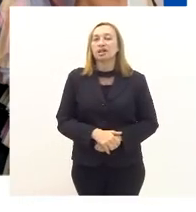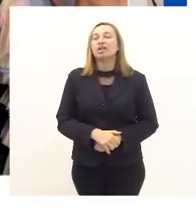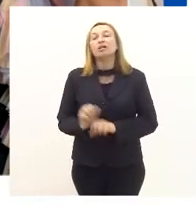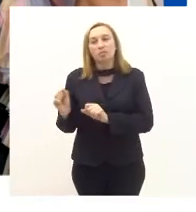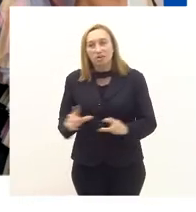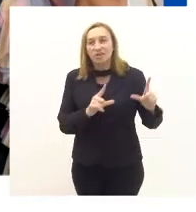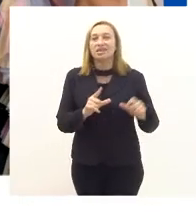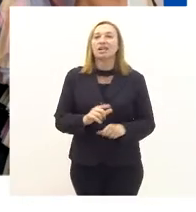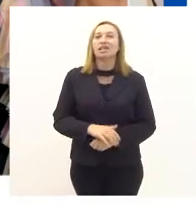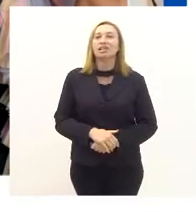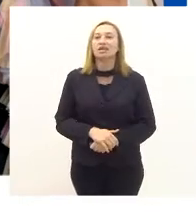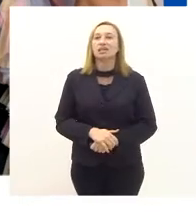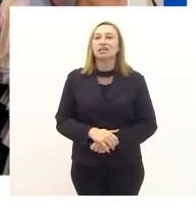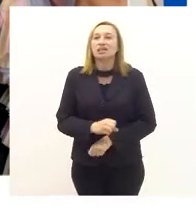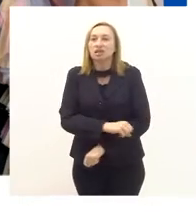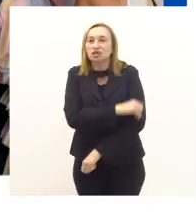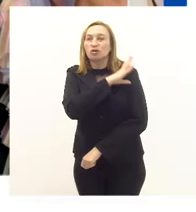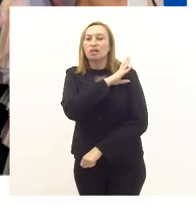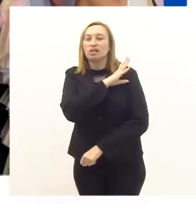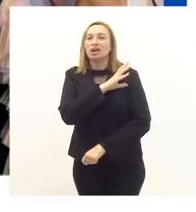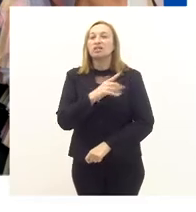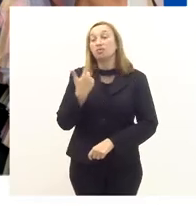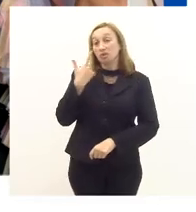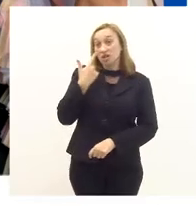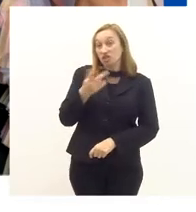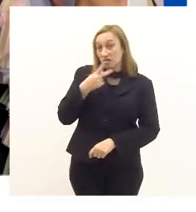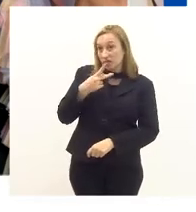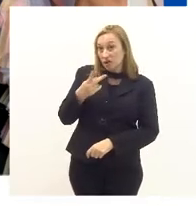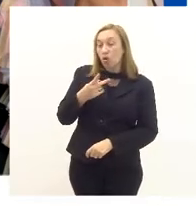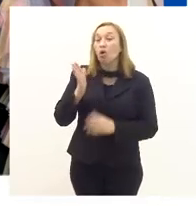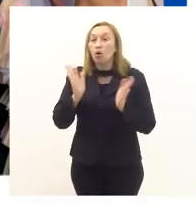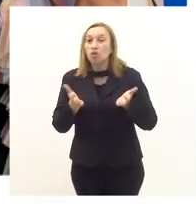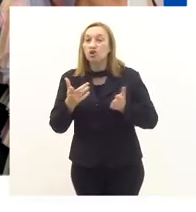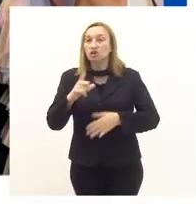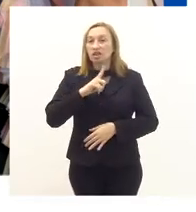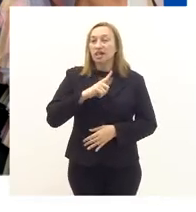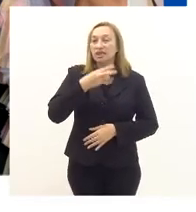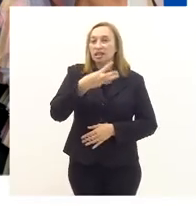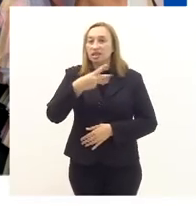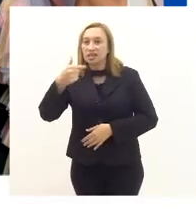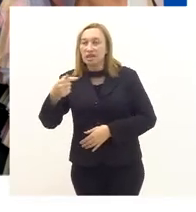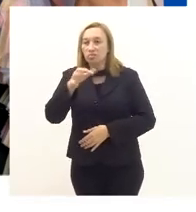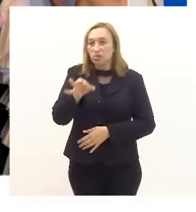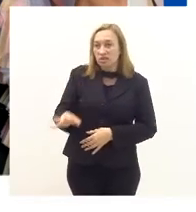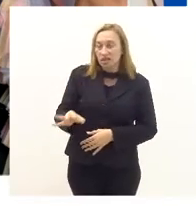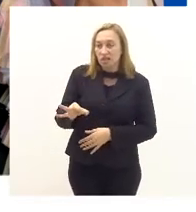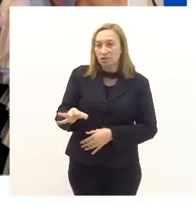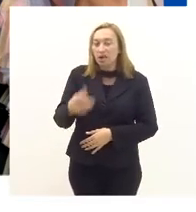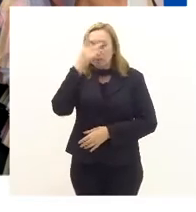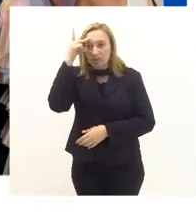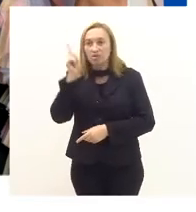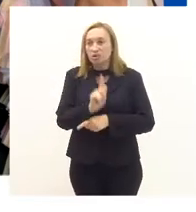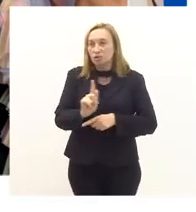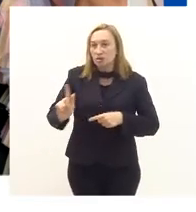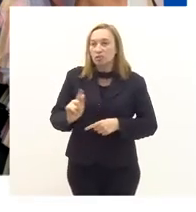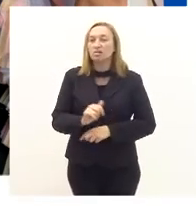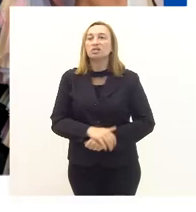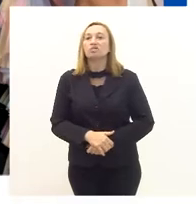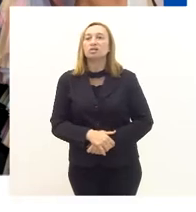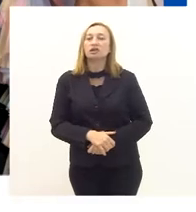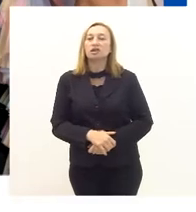Pode passar. Escolaridade, foi o que a gente disse, né? Hoje a gente tem 37%, né, de pessoas com